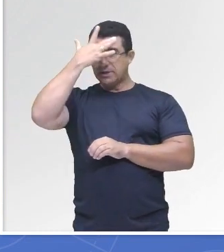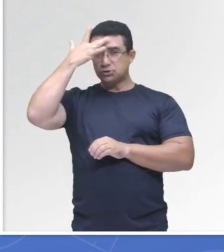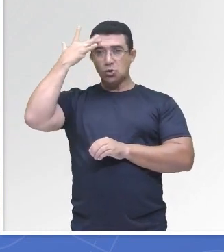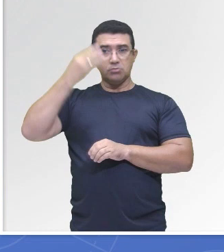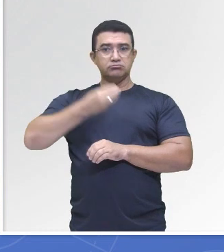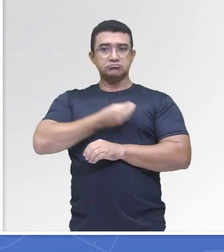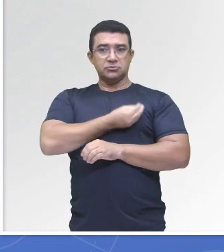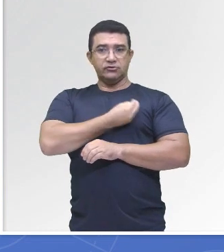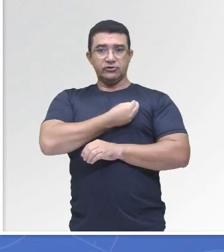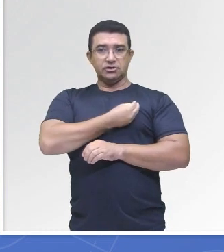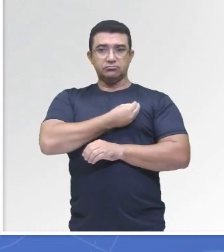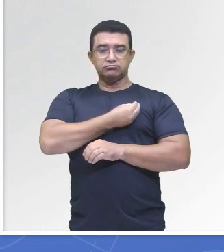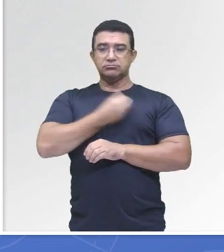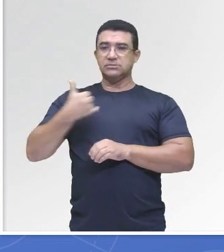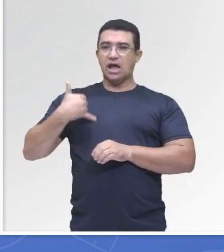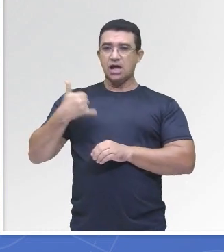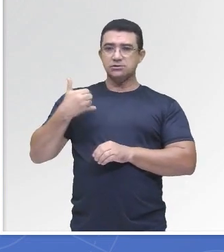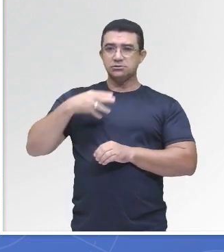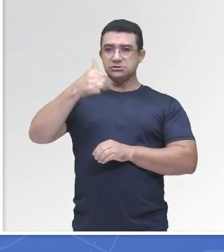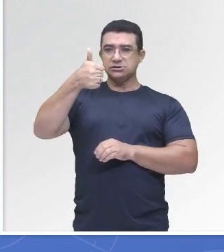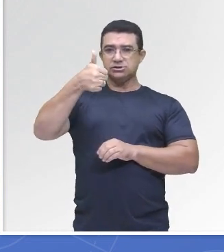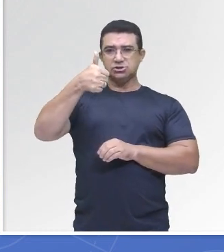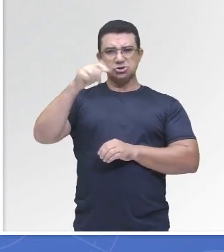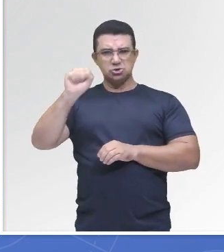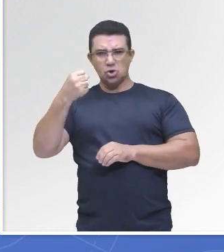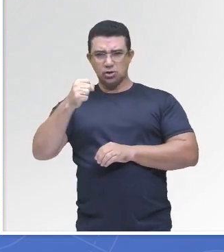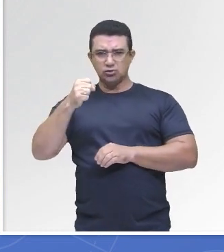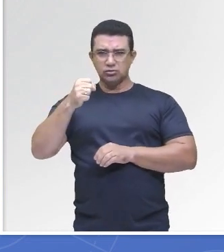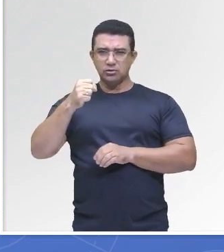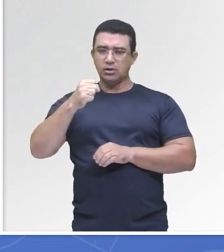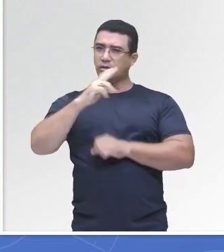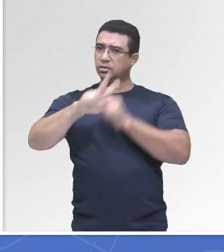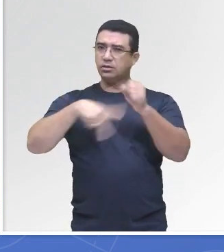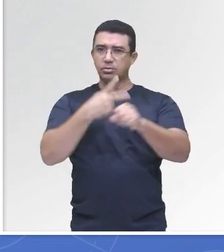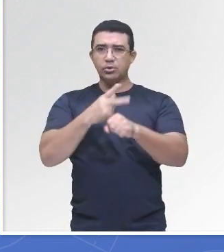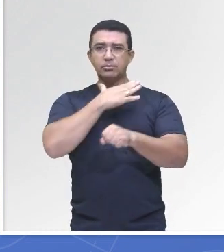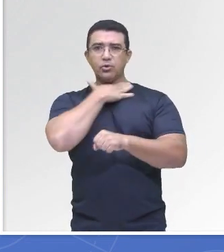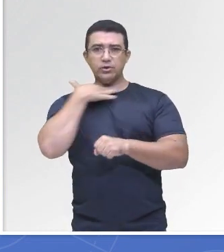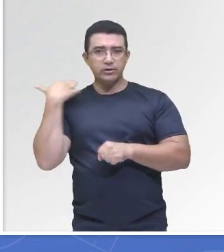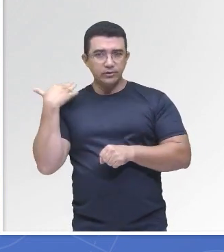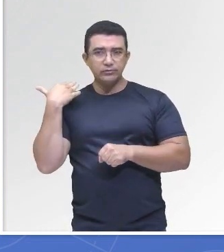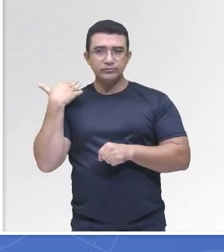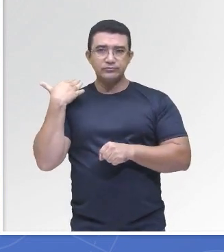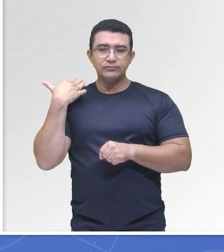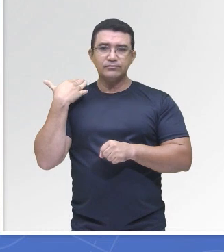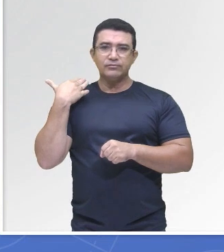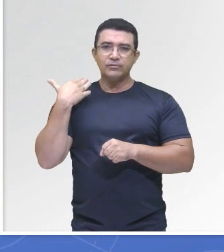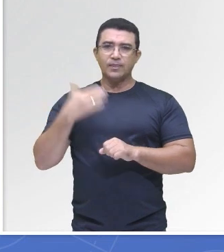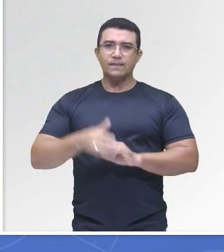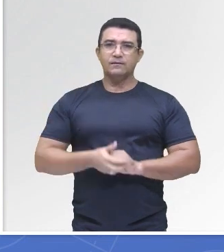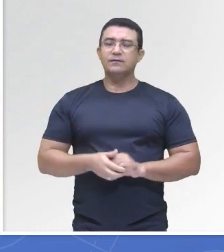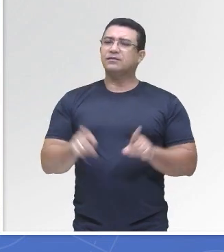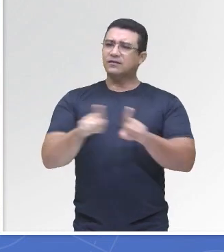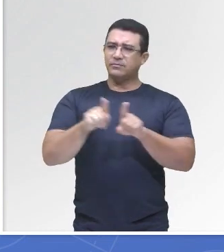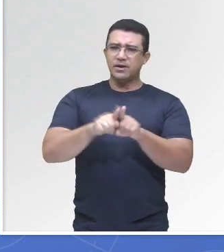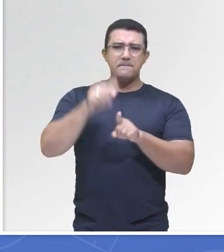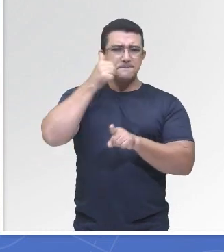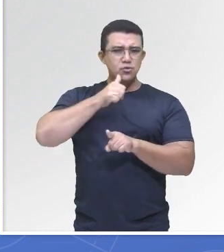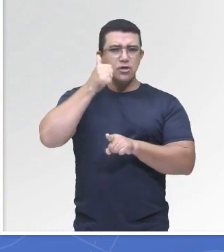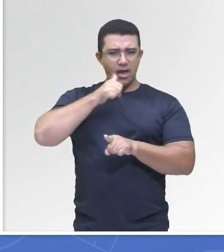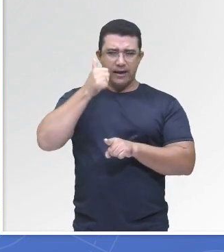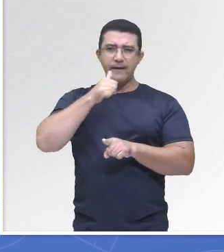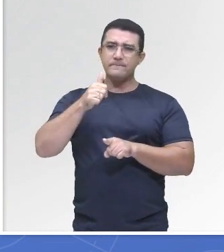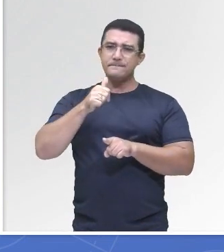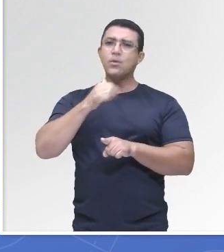existiam mais homens que mulheres, porque essas mulheres acabavam morrendo